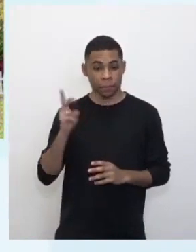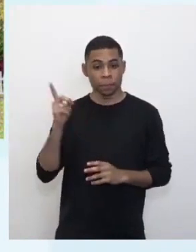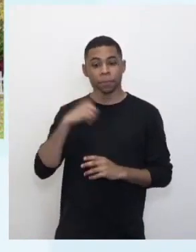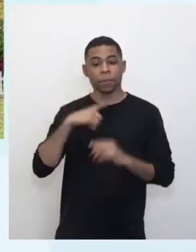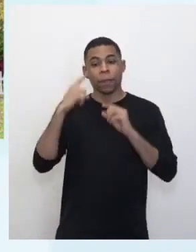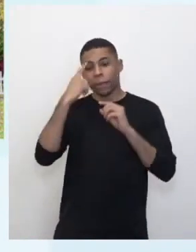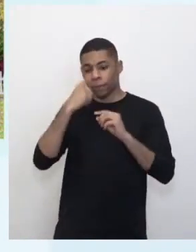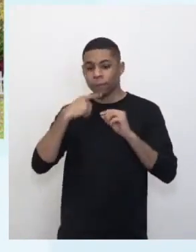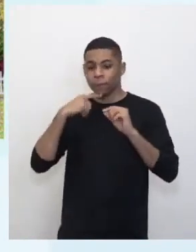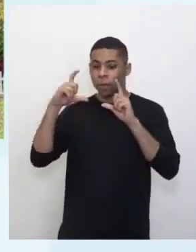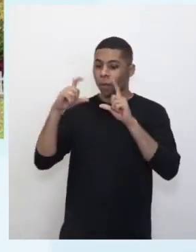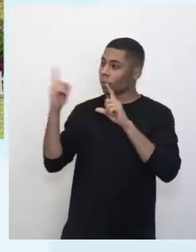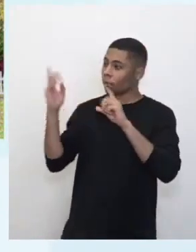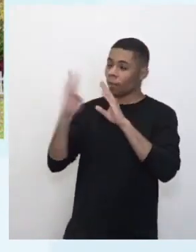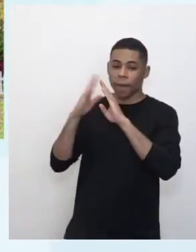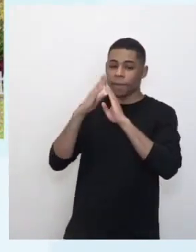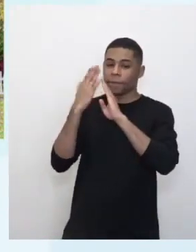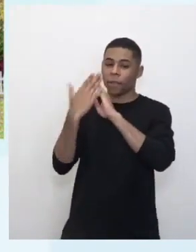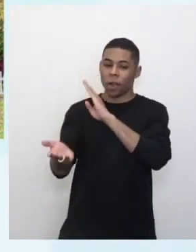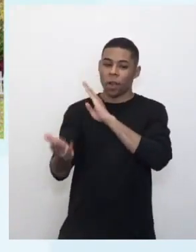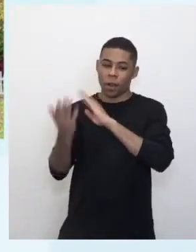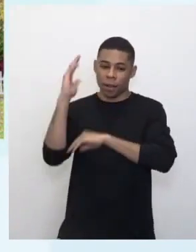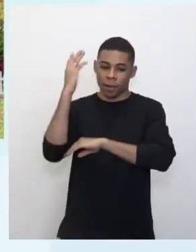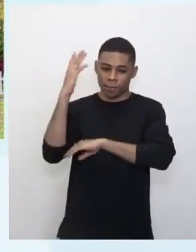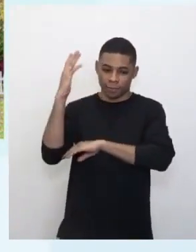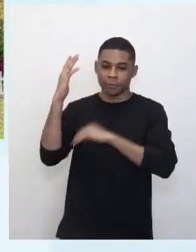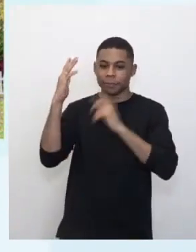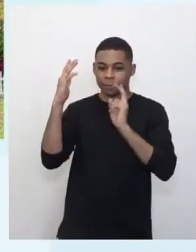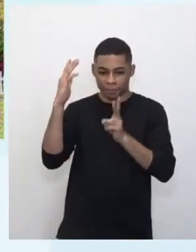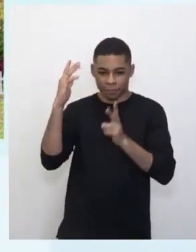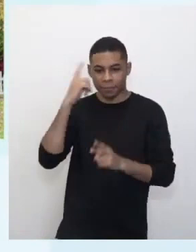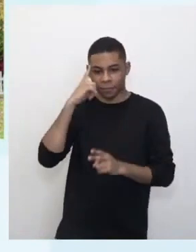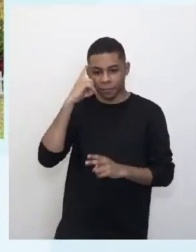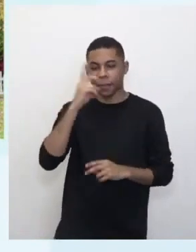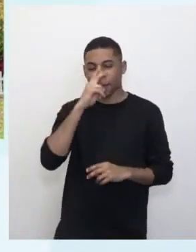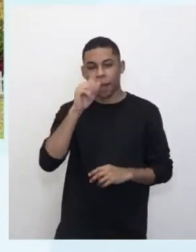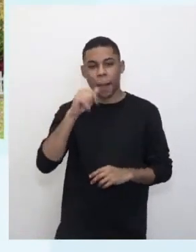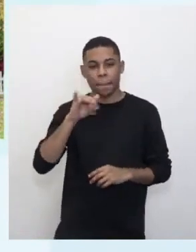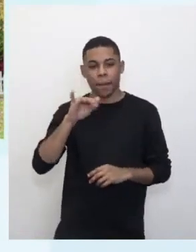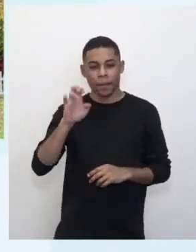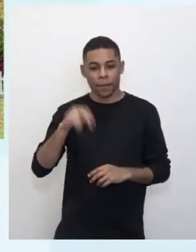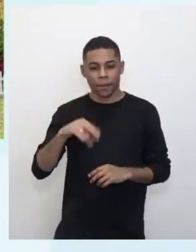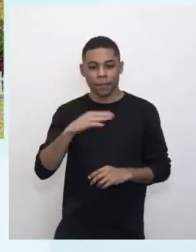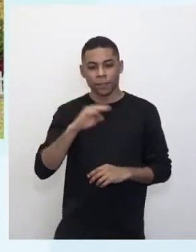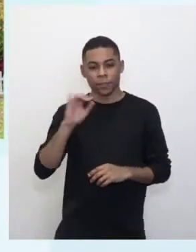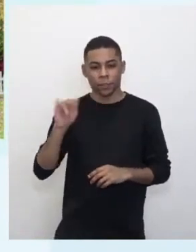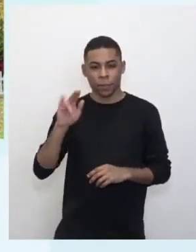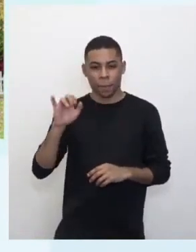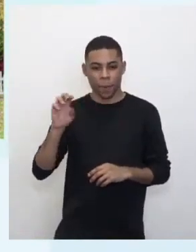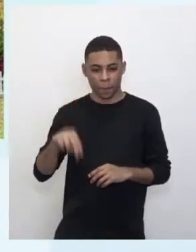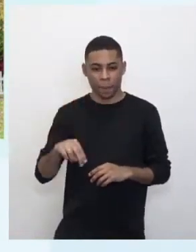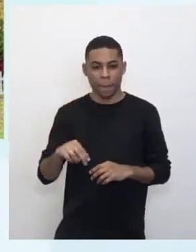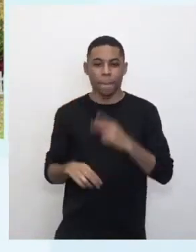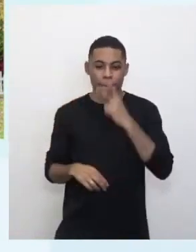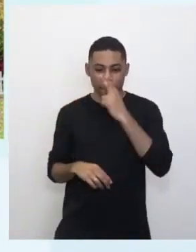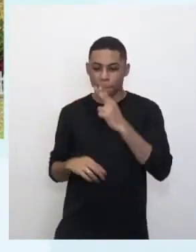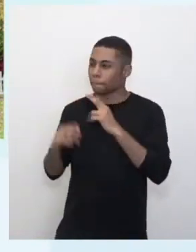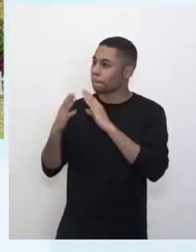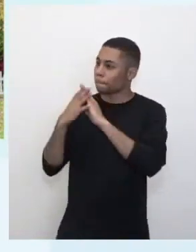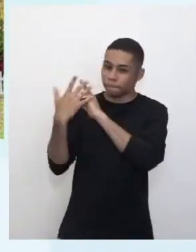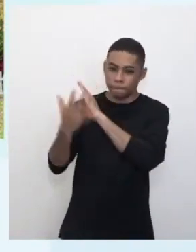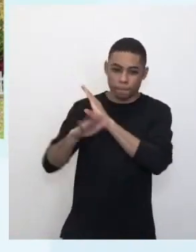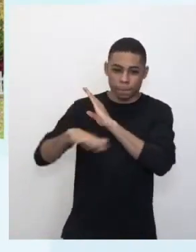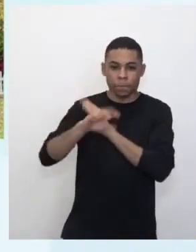foto aí do lado de fora de uma casa, né? Que é aquela casa do American Dream, a picket white fence. White fence, é isso aí. Né? A gente tem